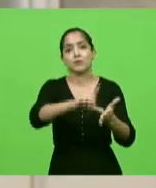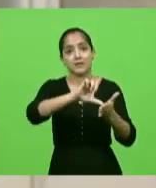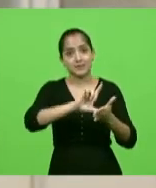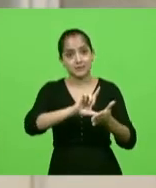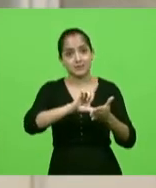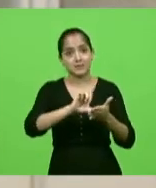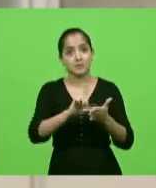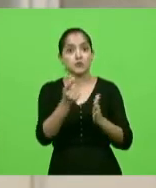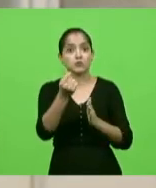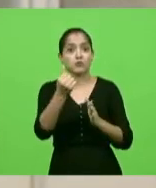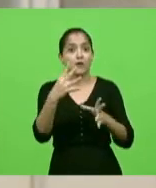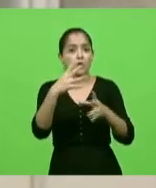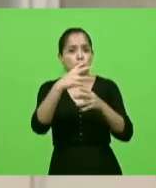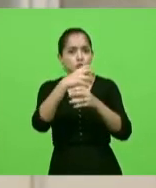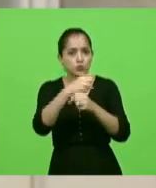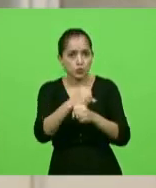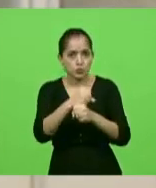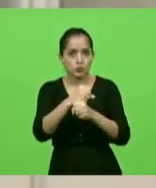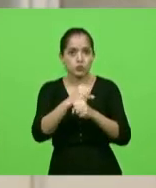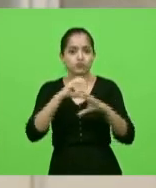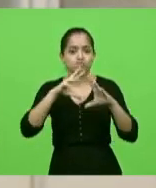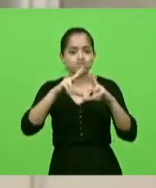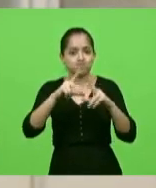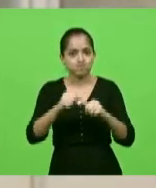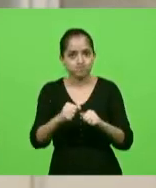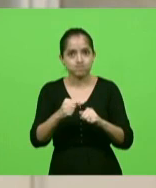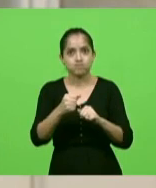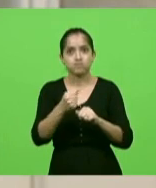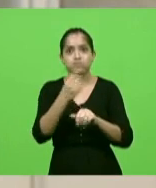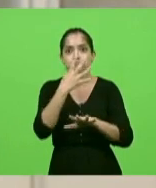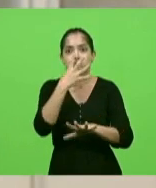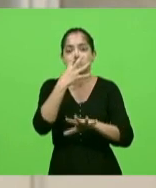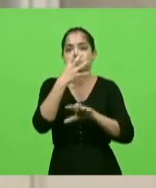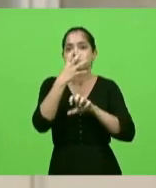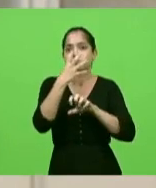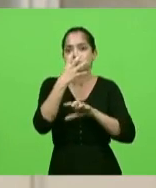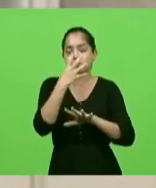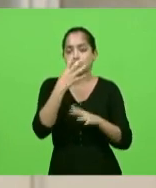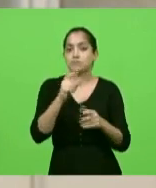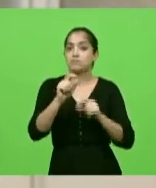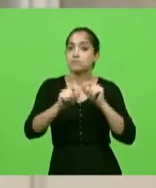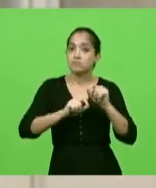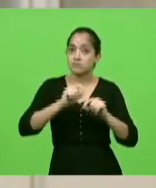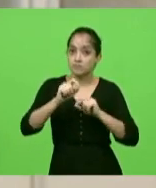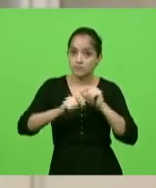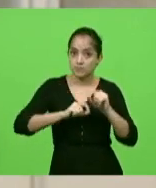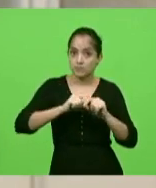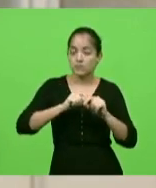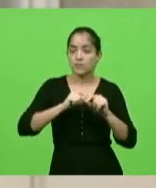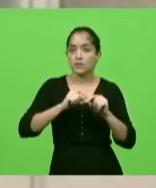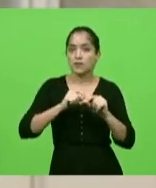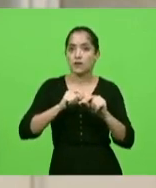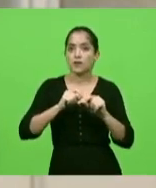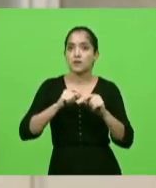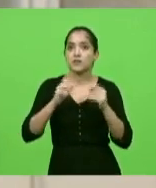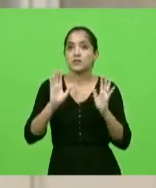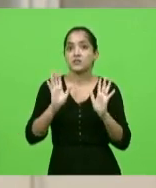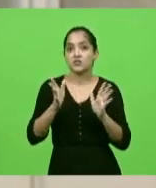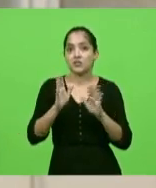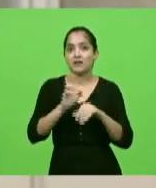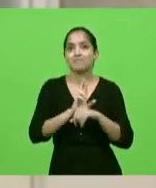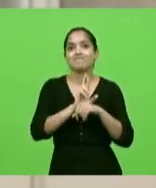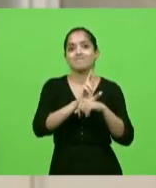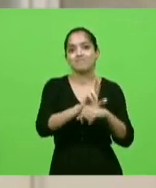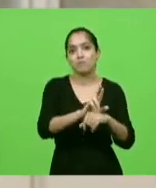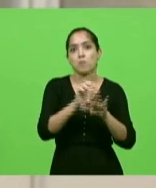do valor integral pelos respiradores mecânicos oferecidos o que por si só já